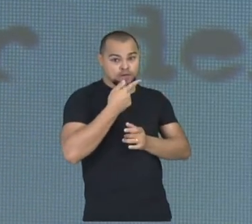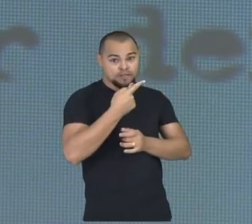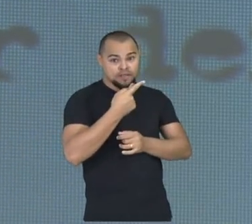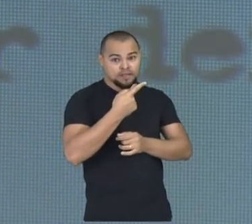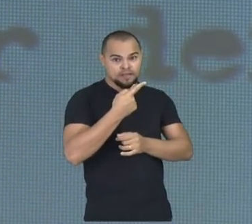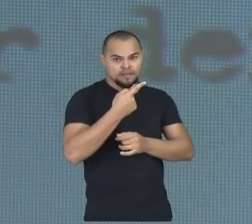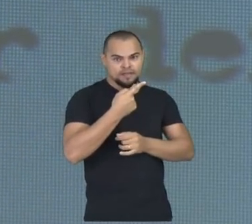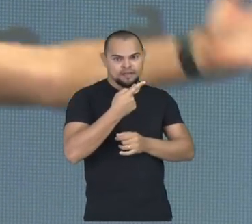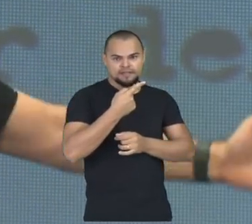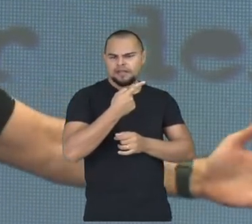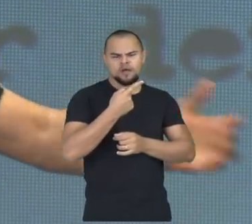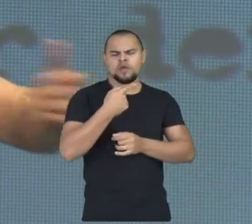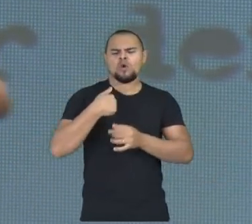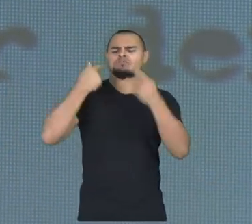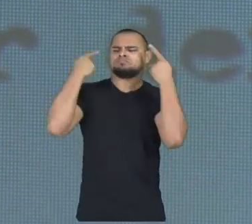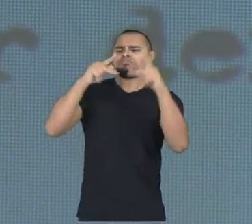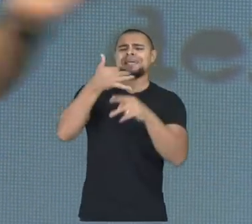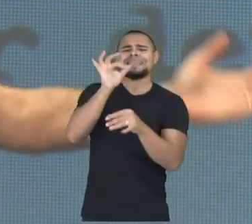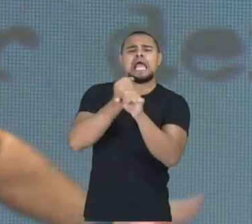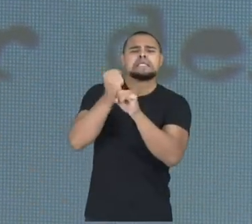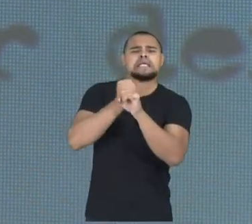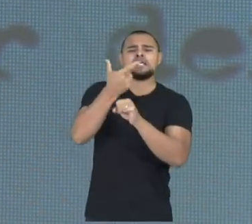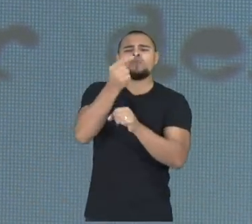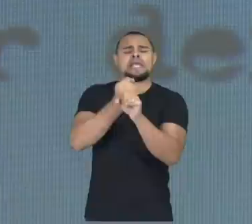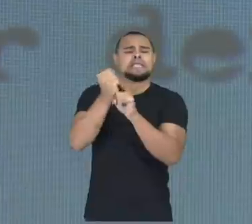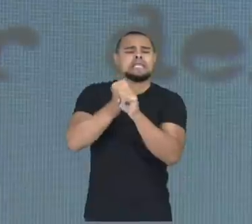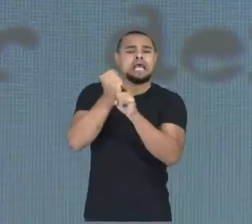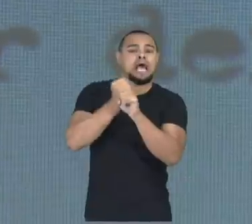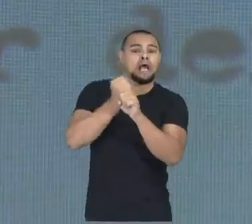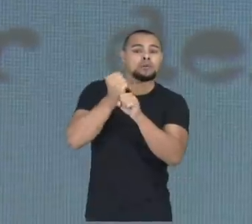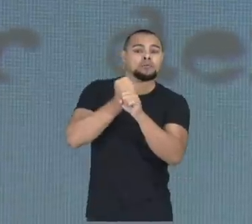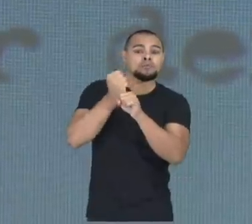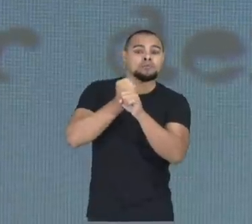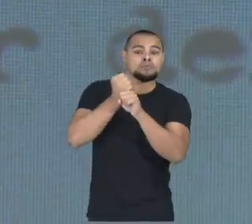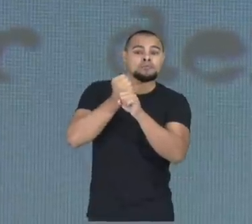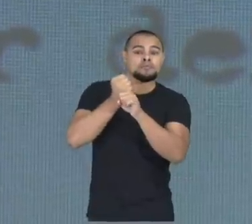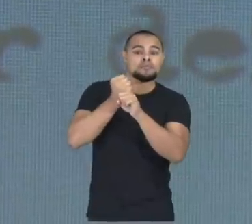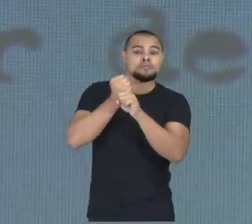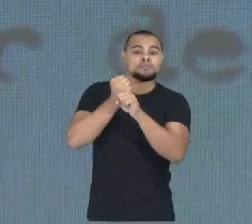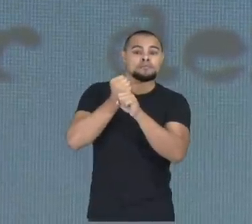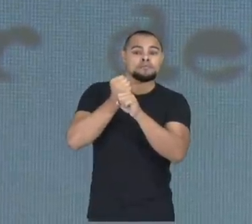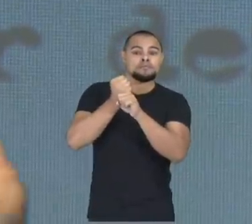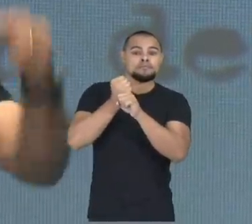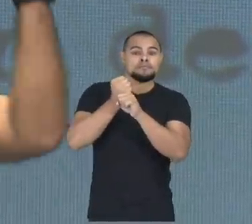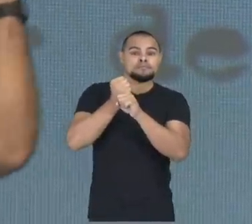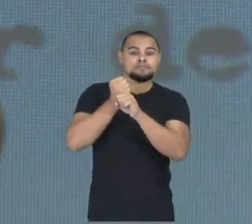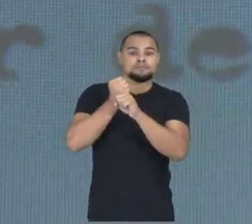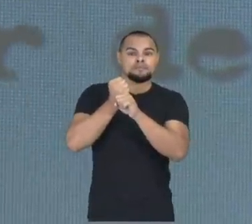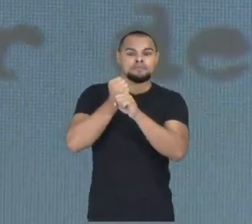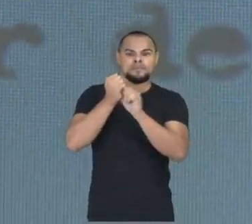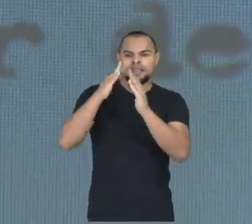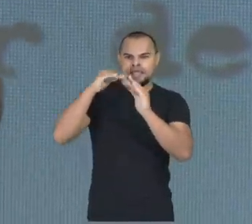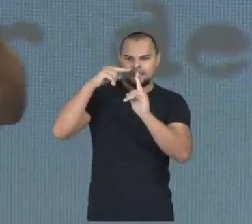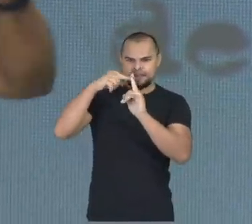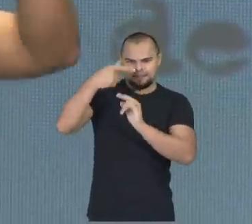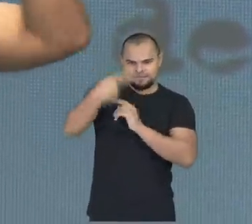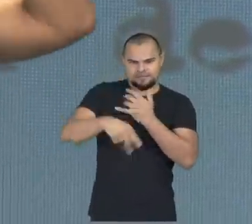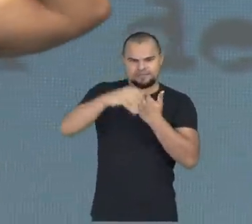Posso pregar aqui 10 anos, 20 anos. A igreja completa esse ano